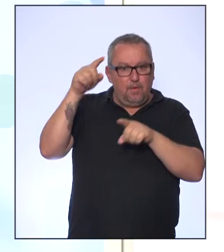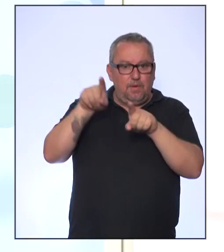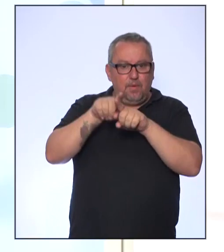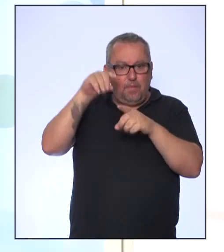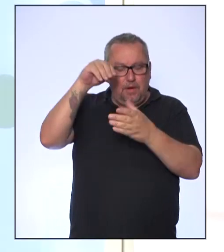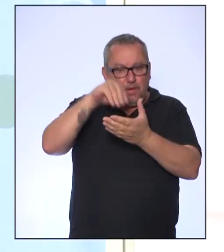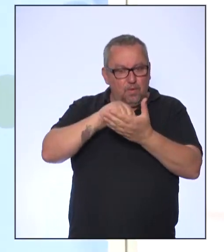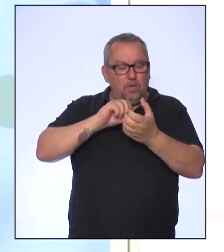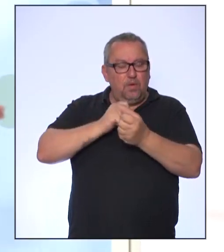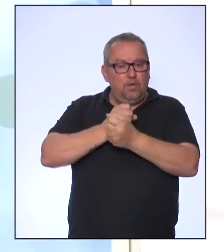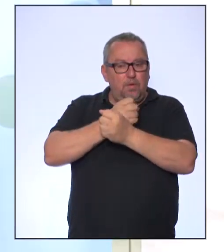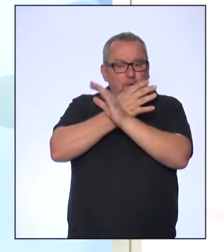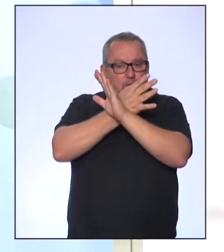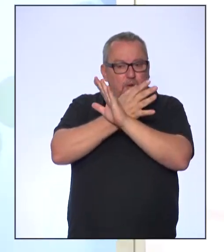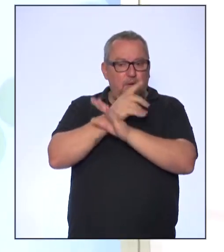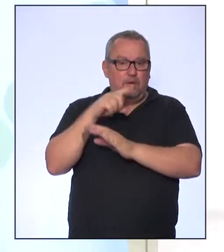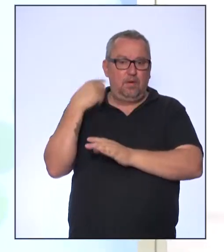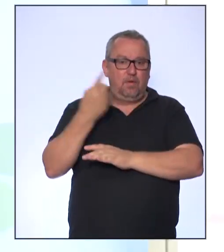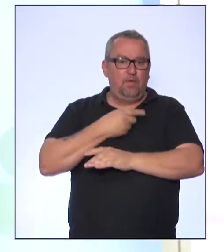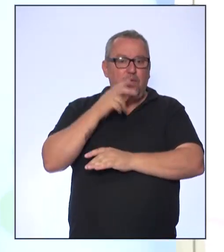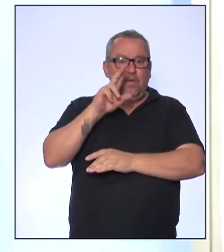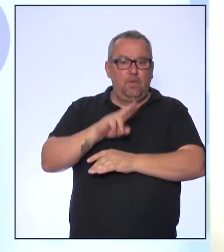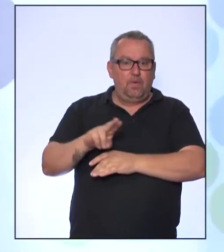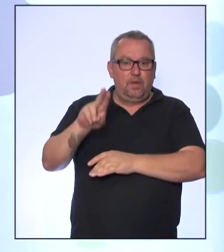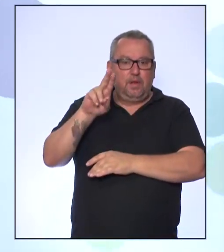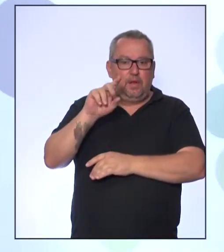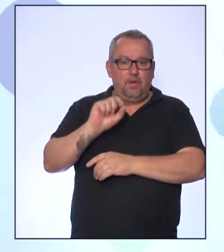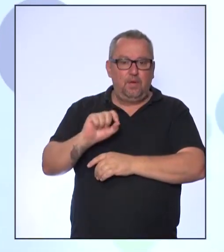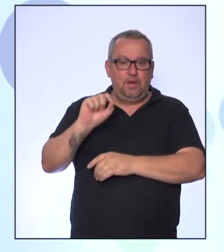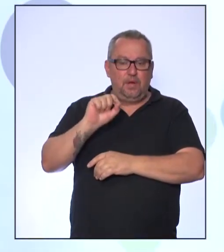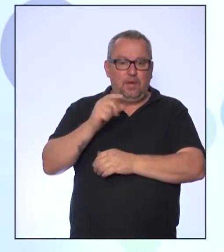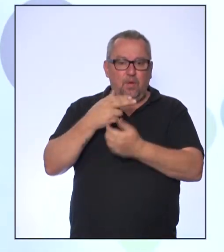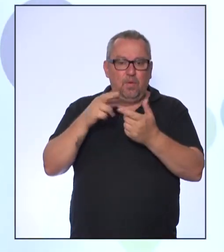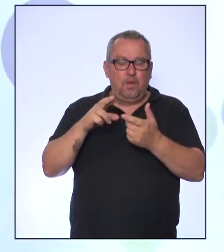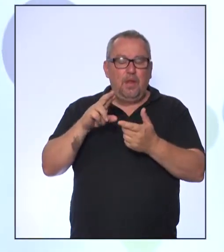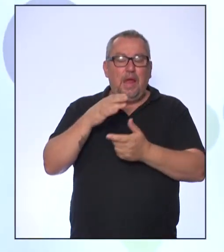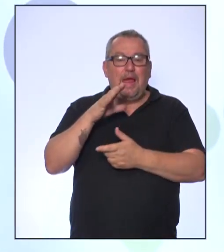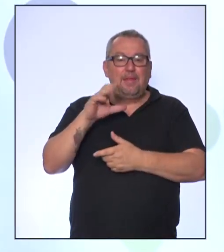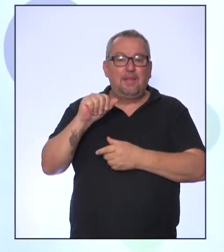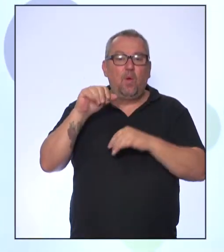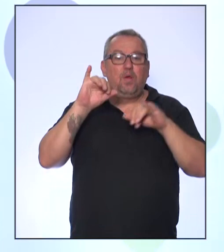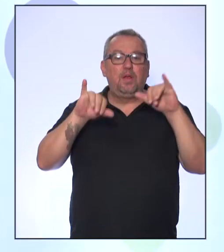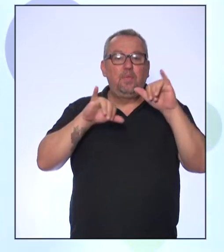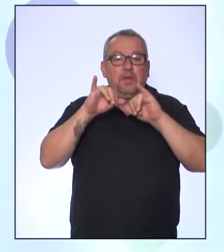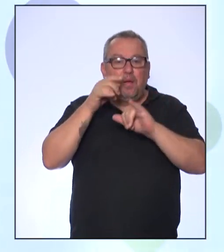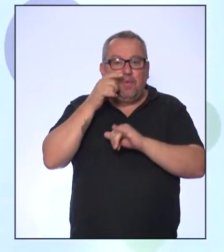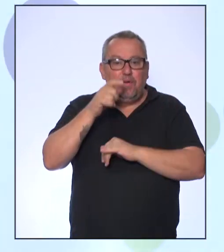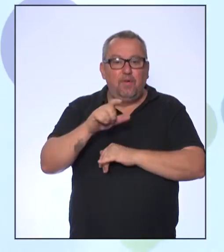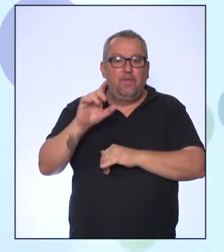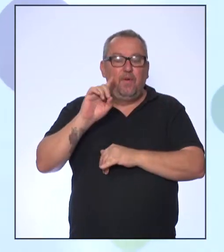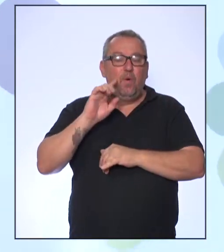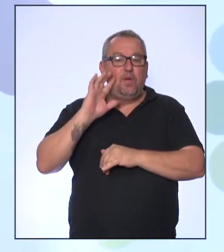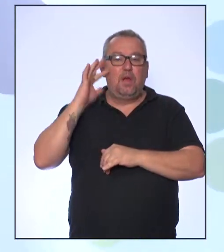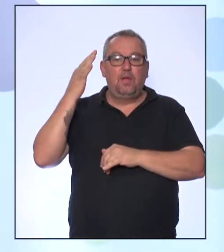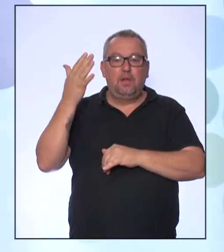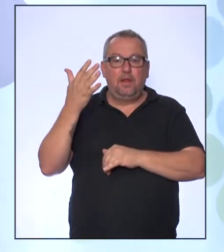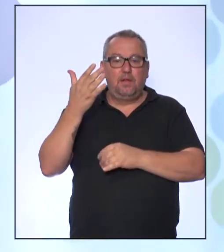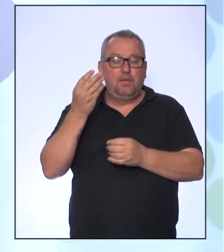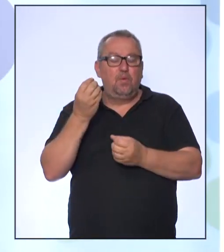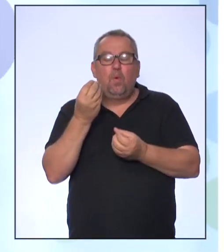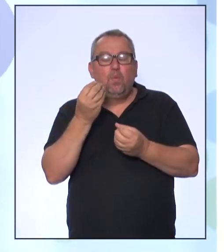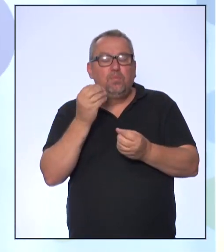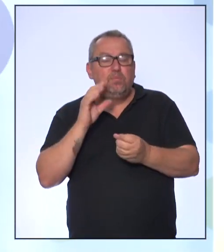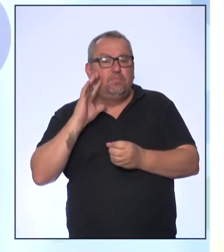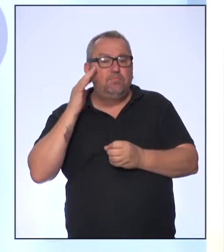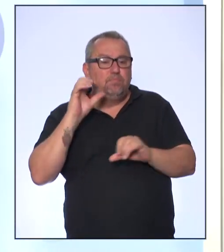Mídia. E depois vamos finalizar com algumas reações químicas mesmo, para a gente observar mesmo como que ocorrem as